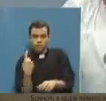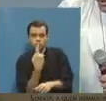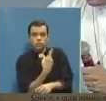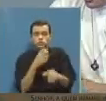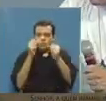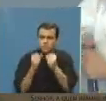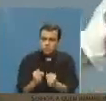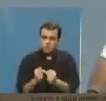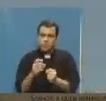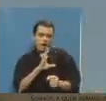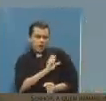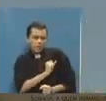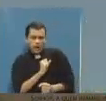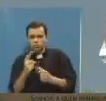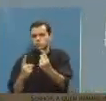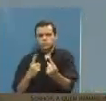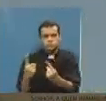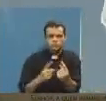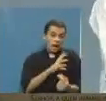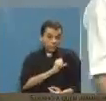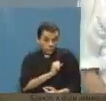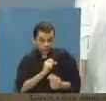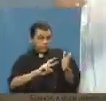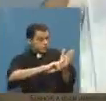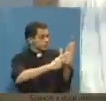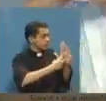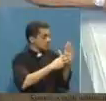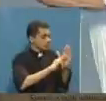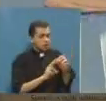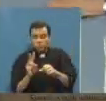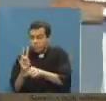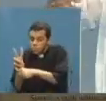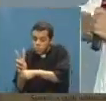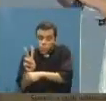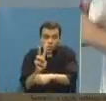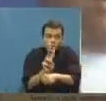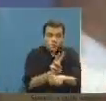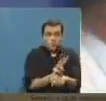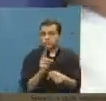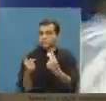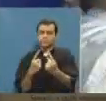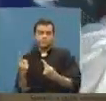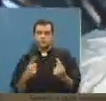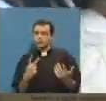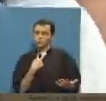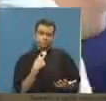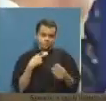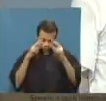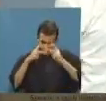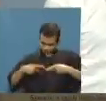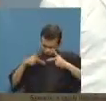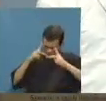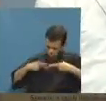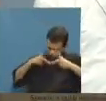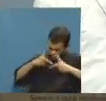Amar é proteger o outro. Mas como não amamos e queremos as coisas para mim, para mim, para mim, para mim, para mim, para mim.